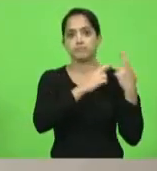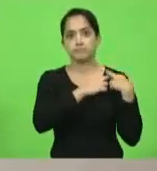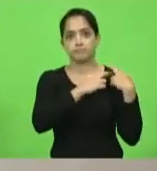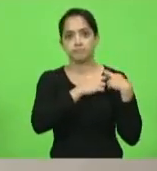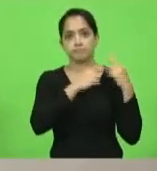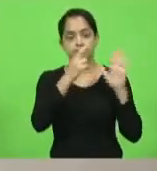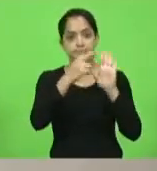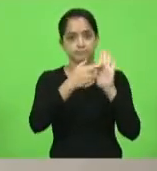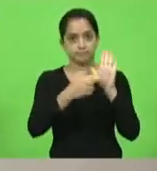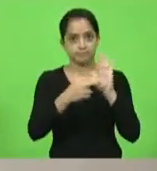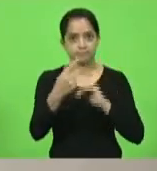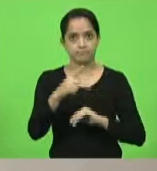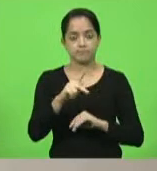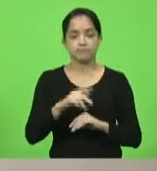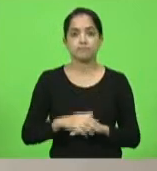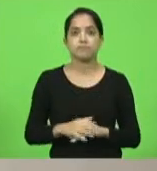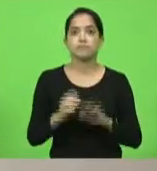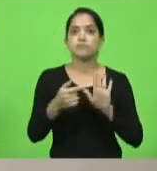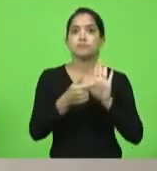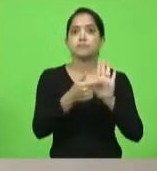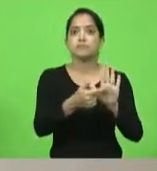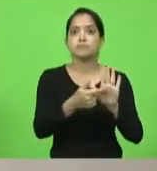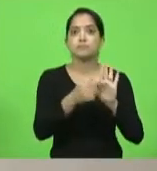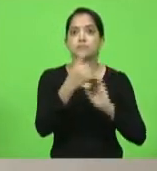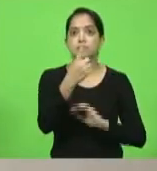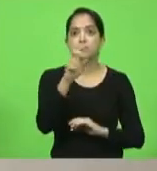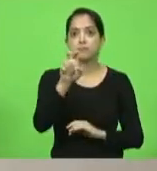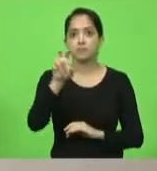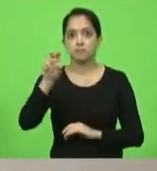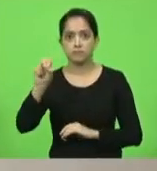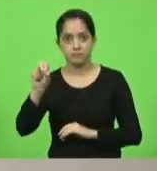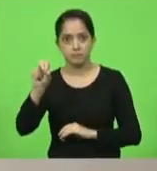regimento interno, as seguintes indicações. Indicações